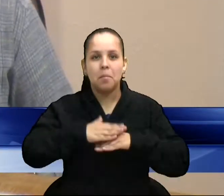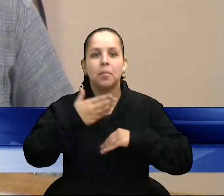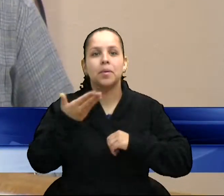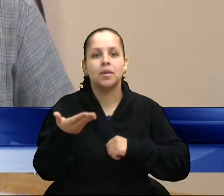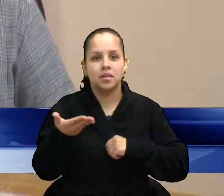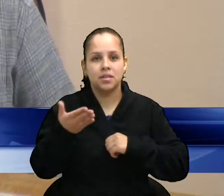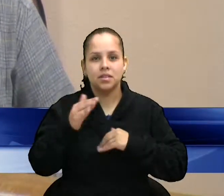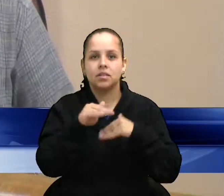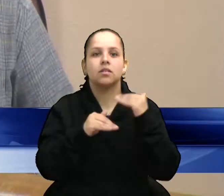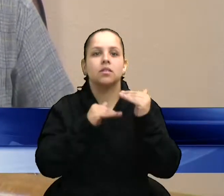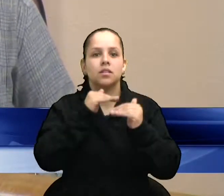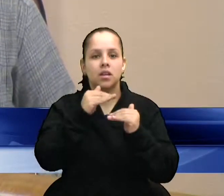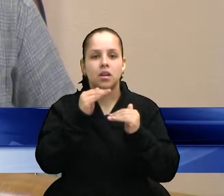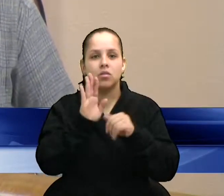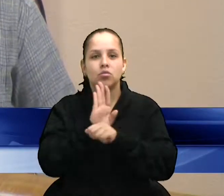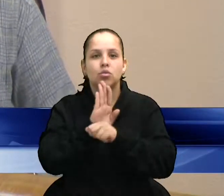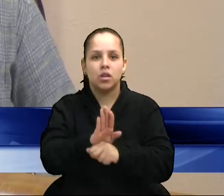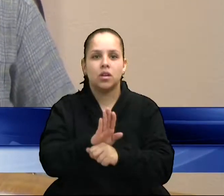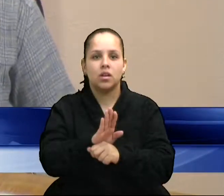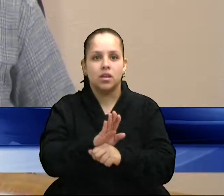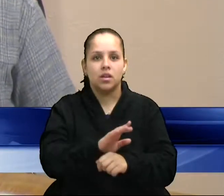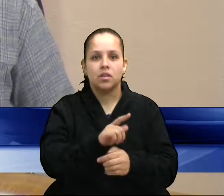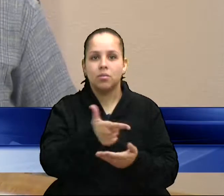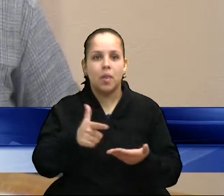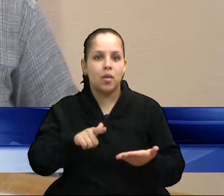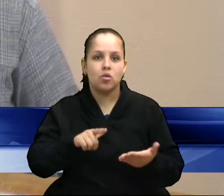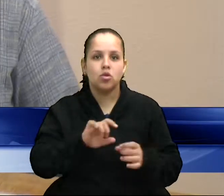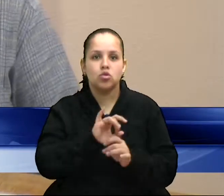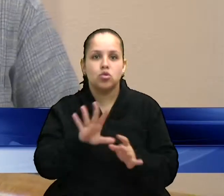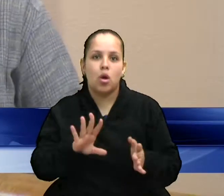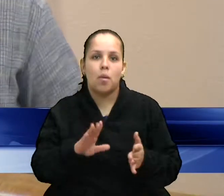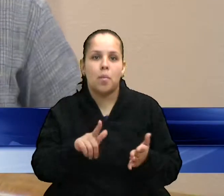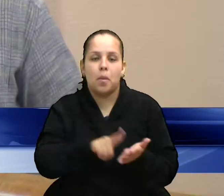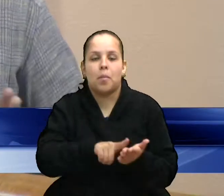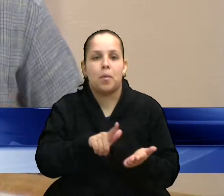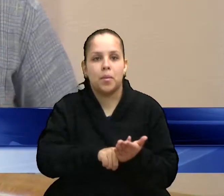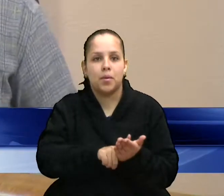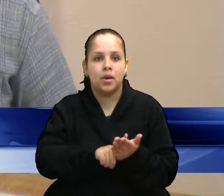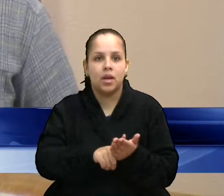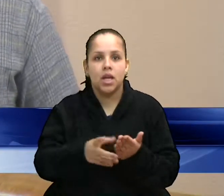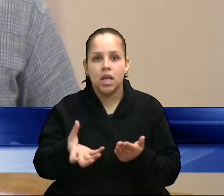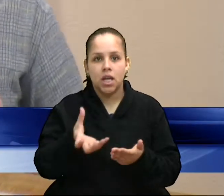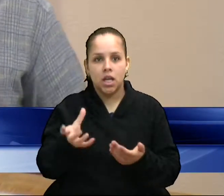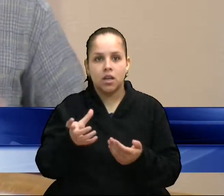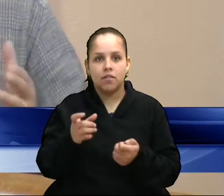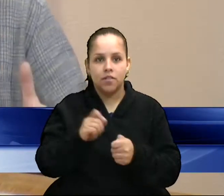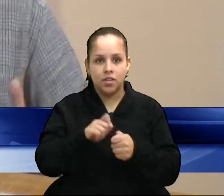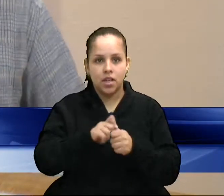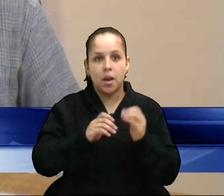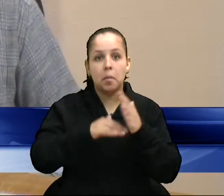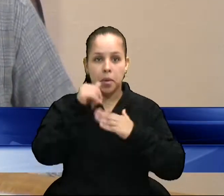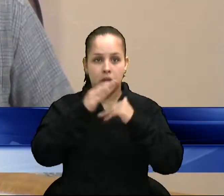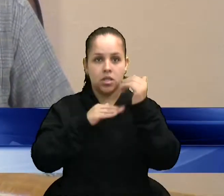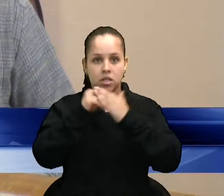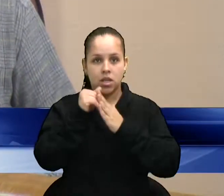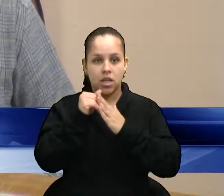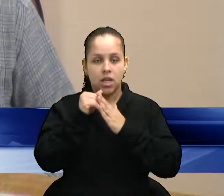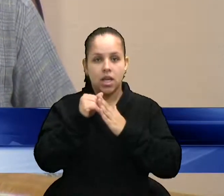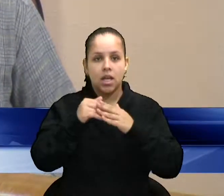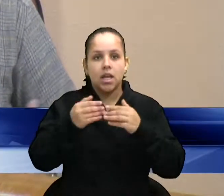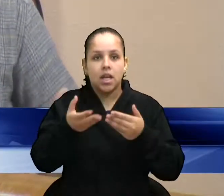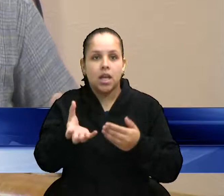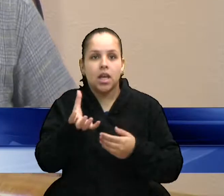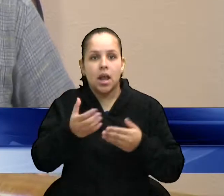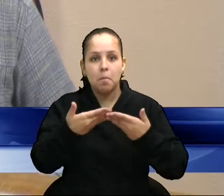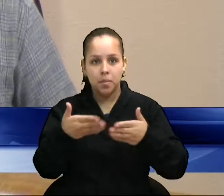a isso sair do papel. Então, temos sim que abrir um canal de conversação para que isso se torne realidade e